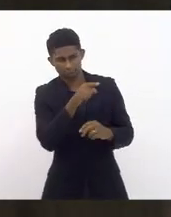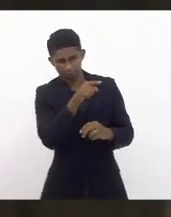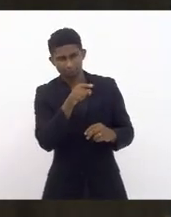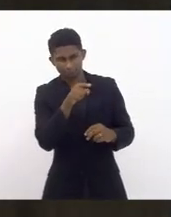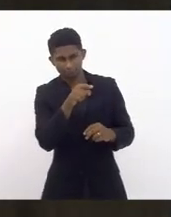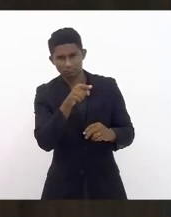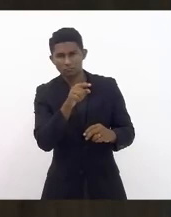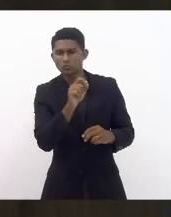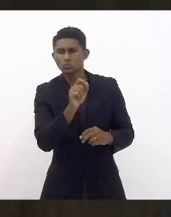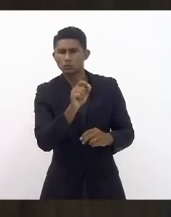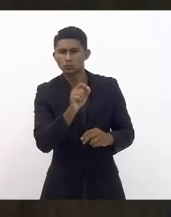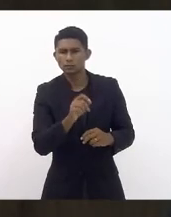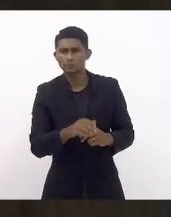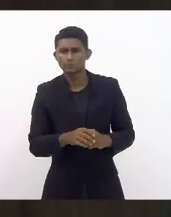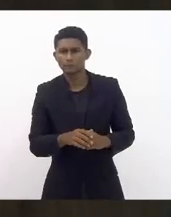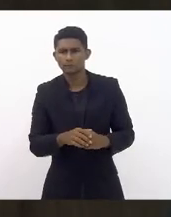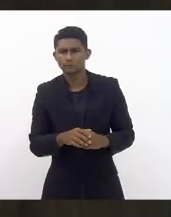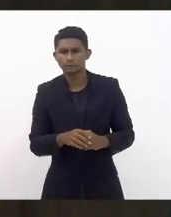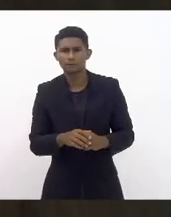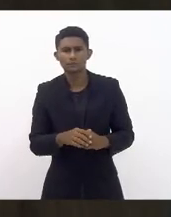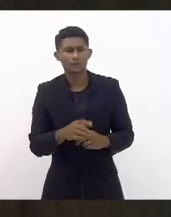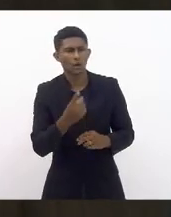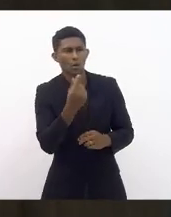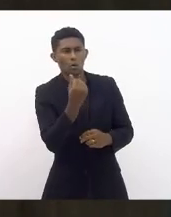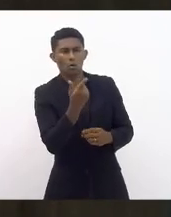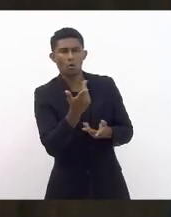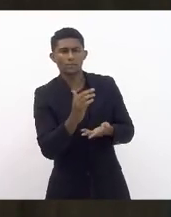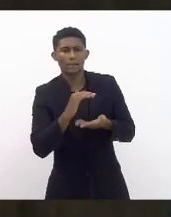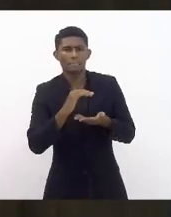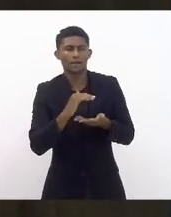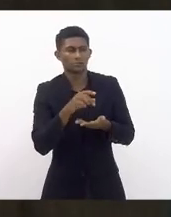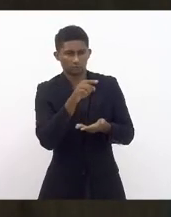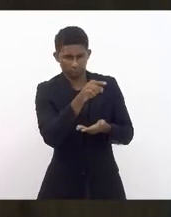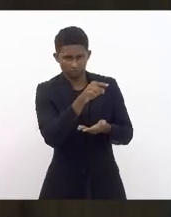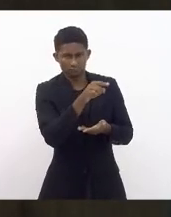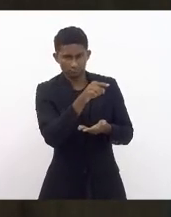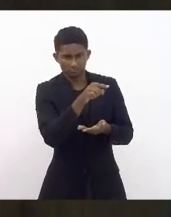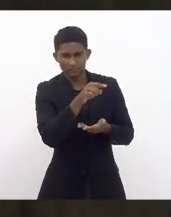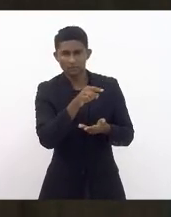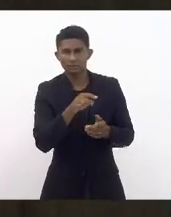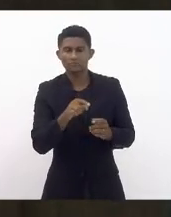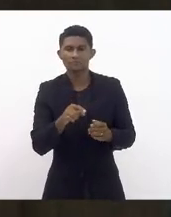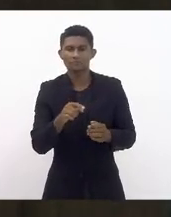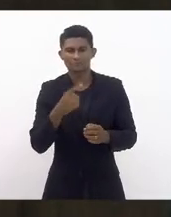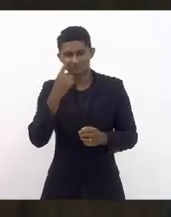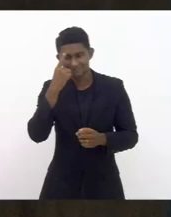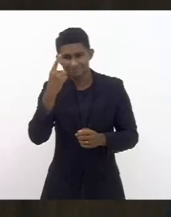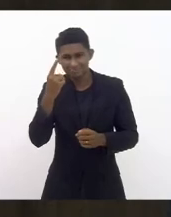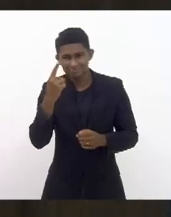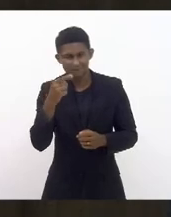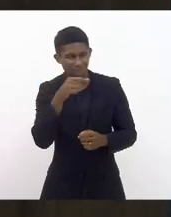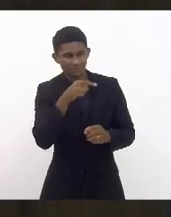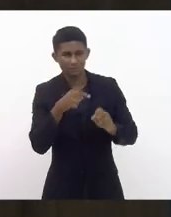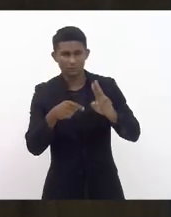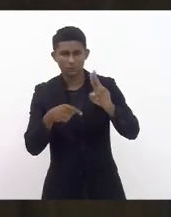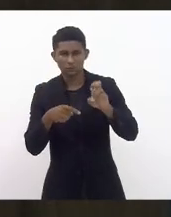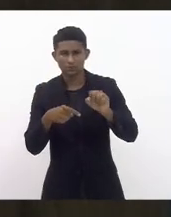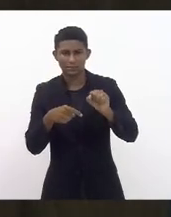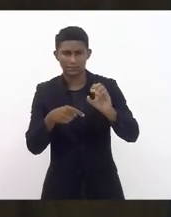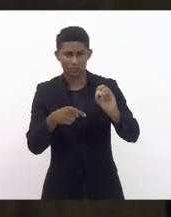incorporasse ao orçamento dela, com a extinção vil da